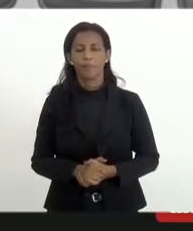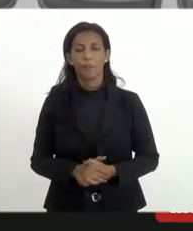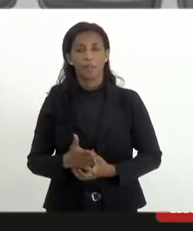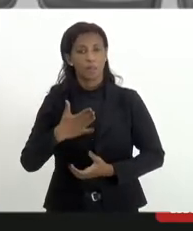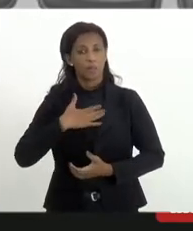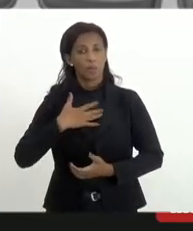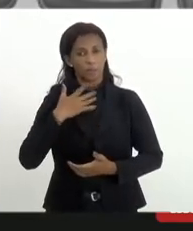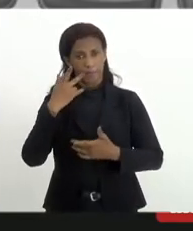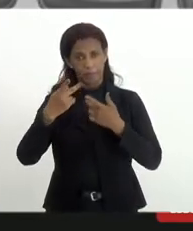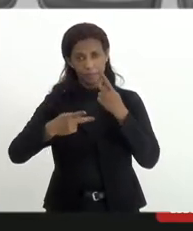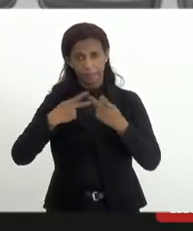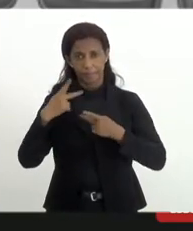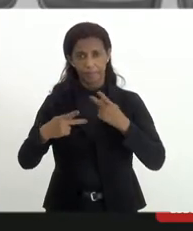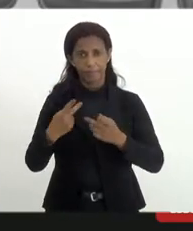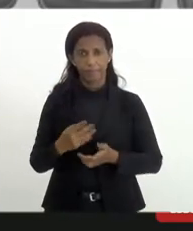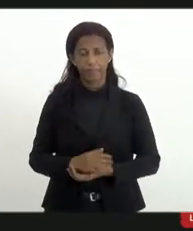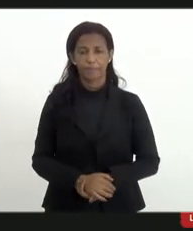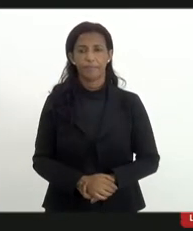observações, deputado.